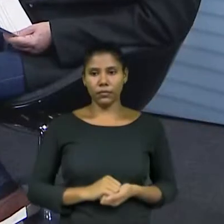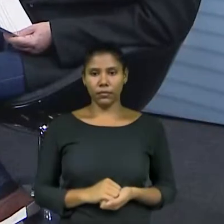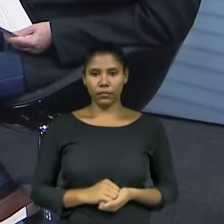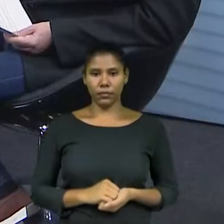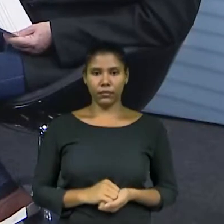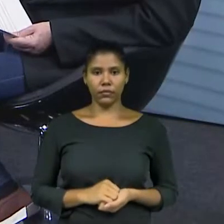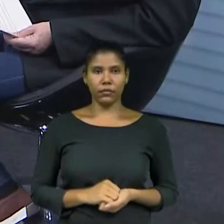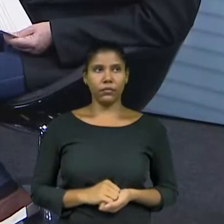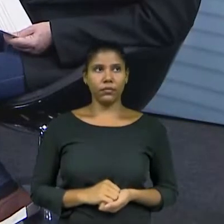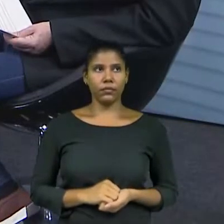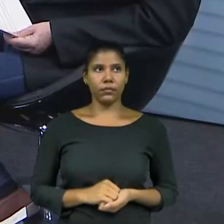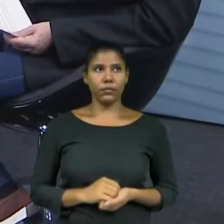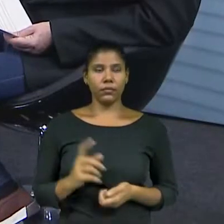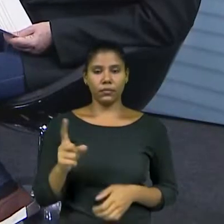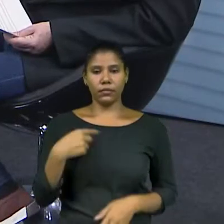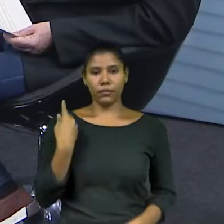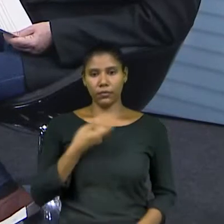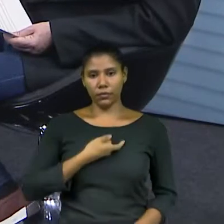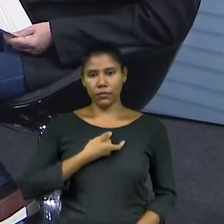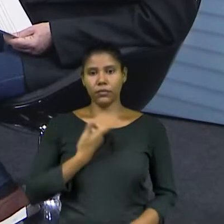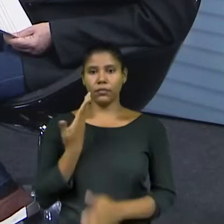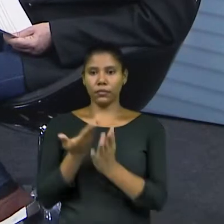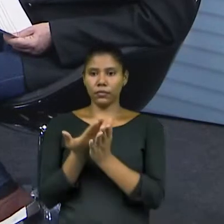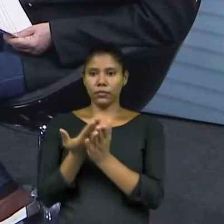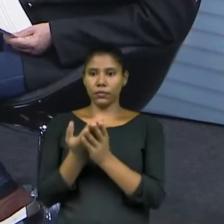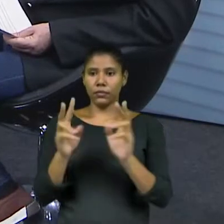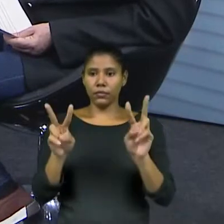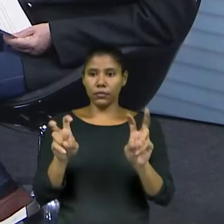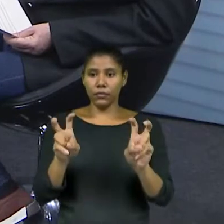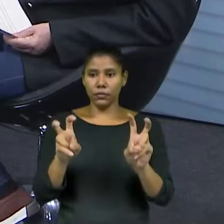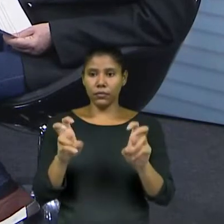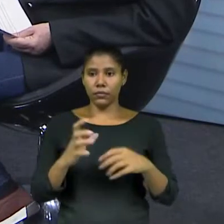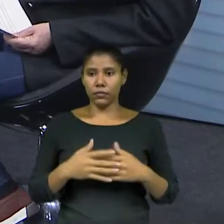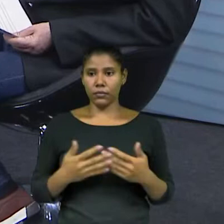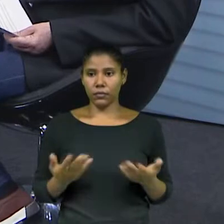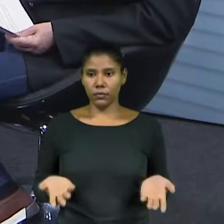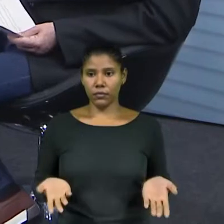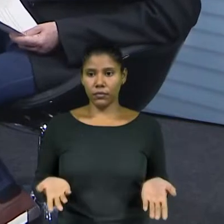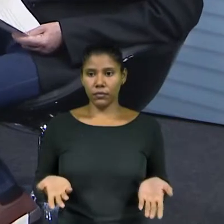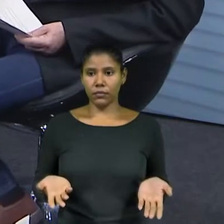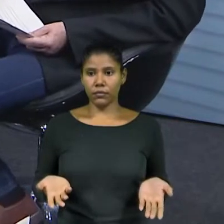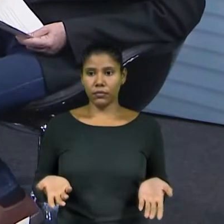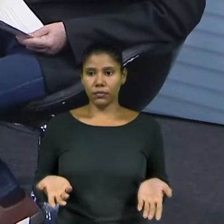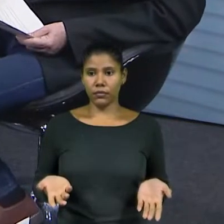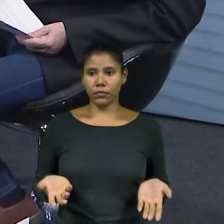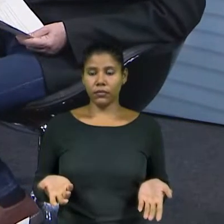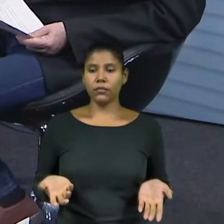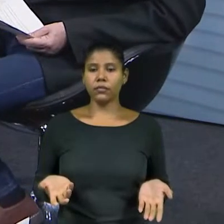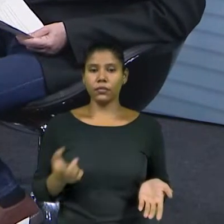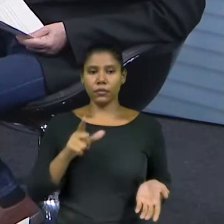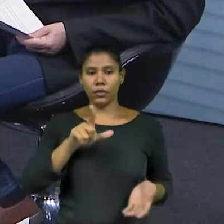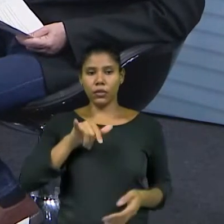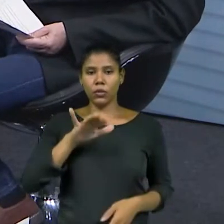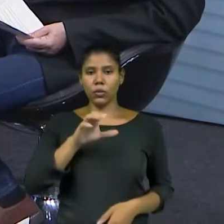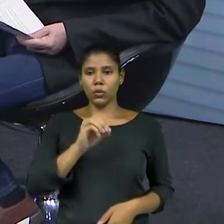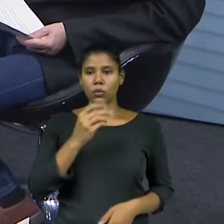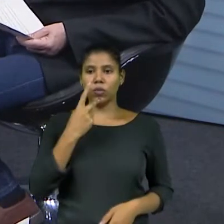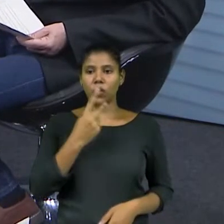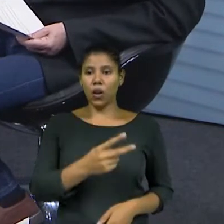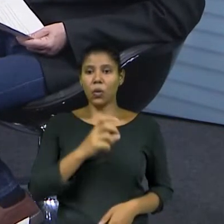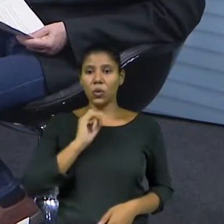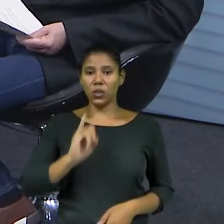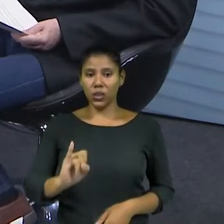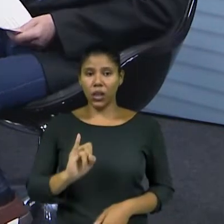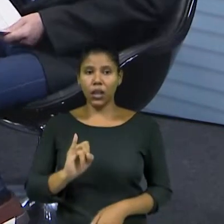nisso. Felizmente, na vanguarda, estudando o tema há mais de 2 anos. Agora, ninguém pode ficar dormindo em berço esplêndido, né? Não como pode. Disse o Lúcio aqui, se cuidar, a